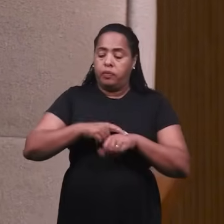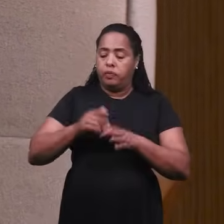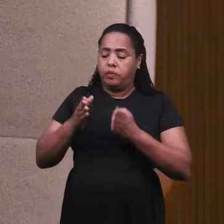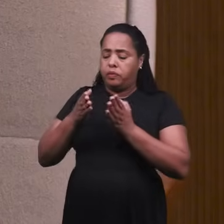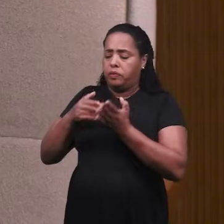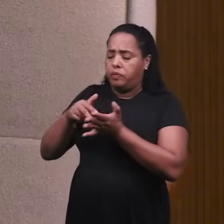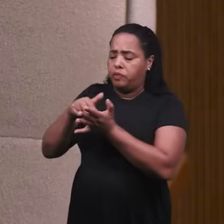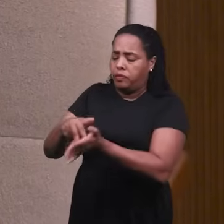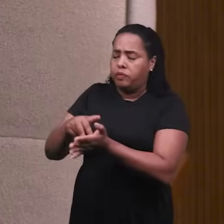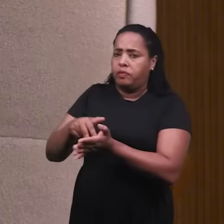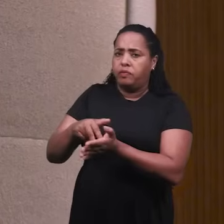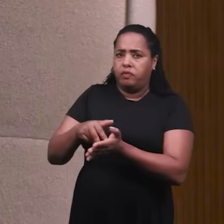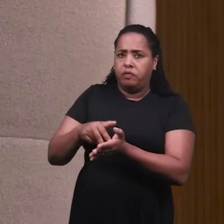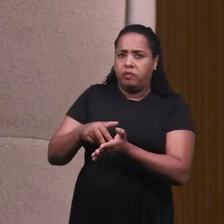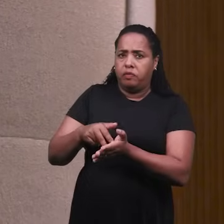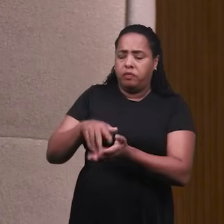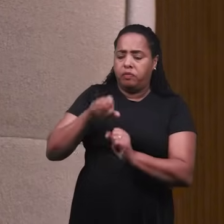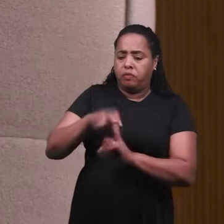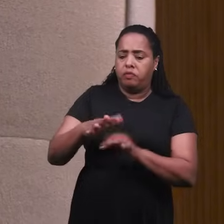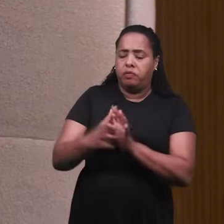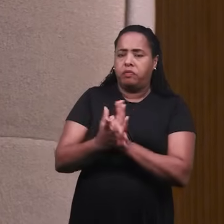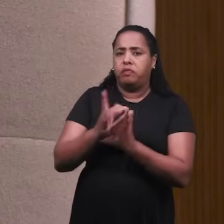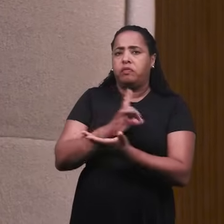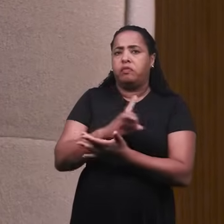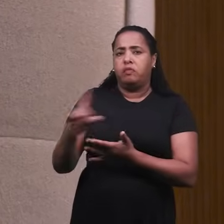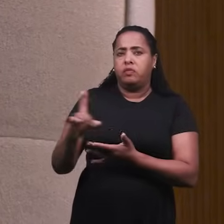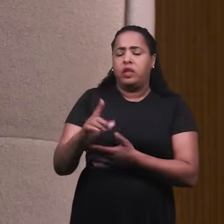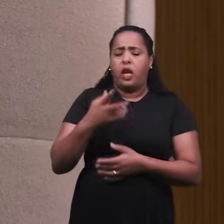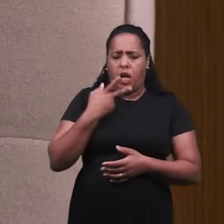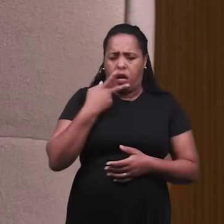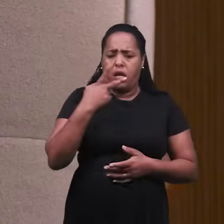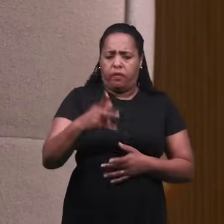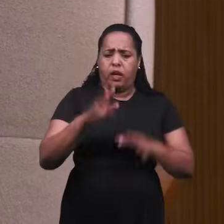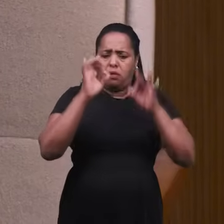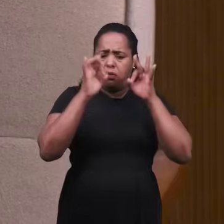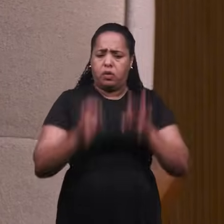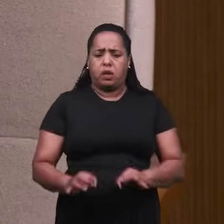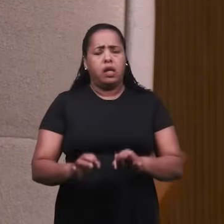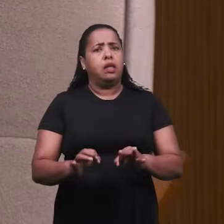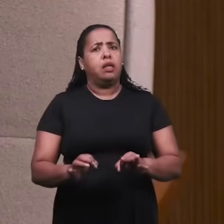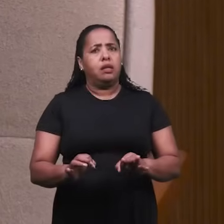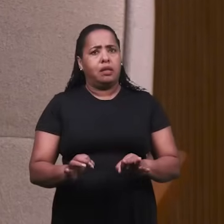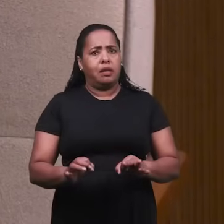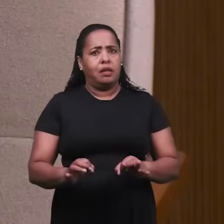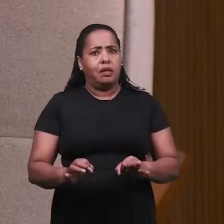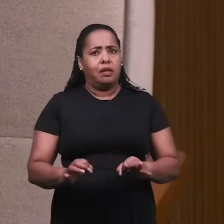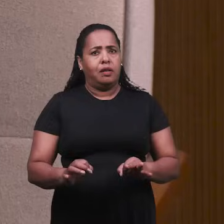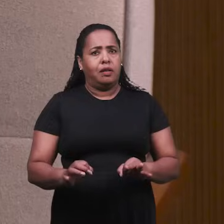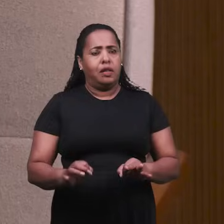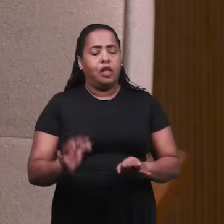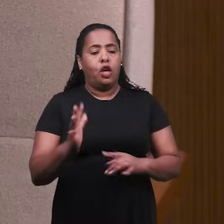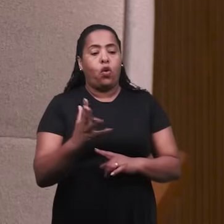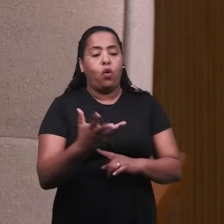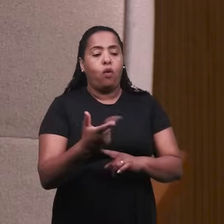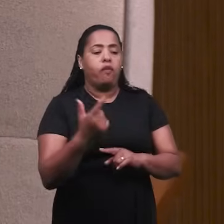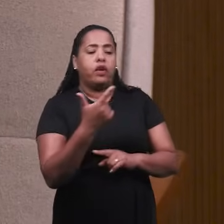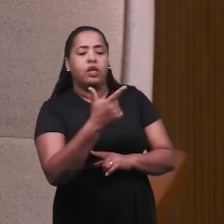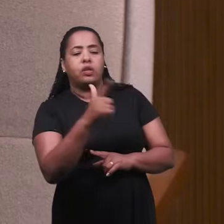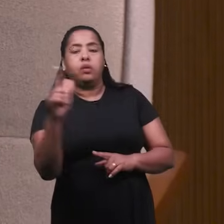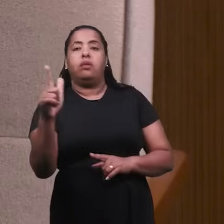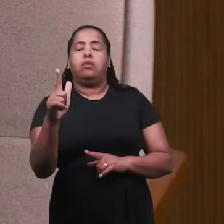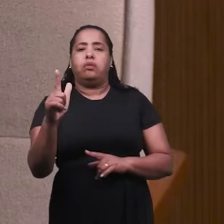estão firmes nos ensinamentos da palavra, eles falam com muita propriedade. Convencem até o outro do